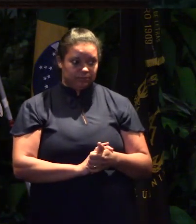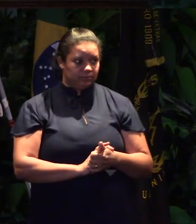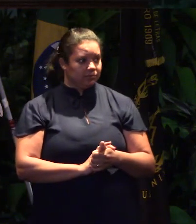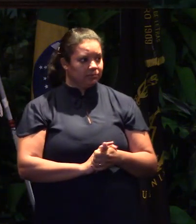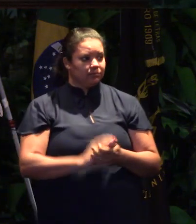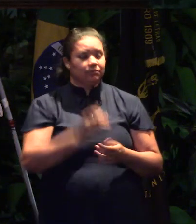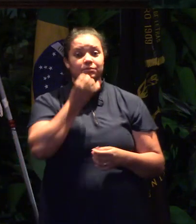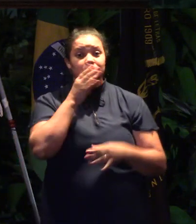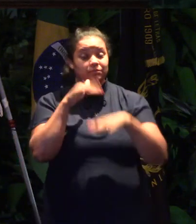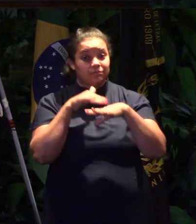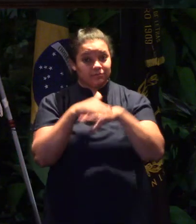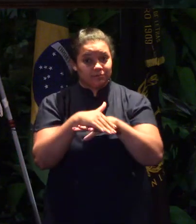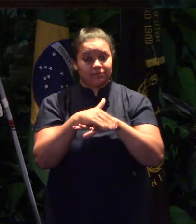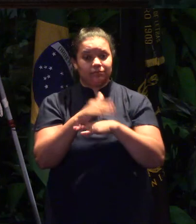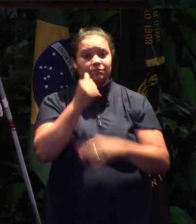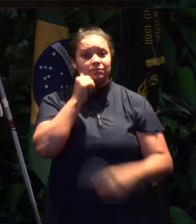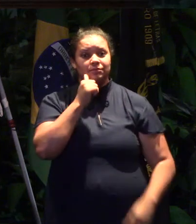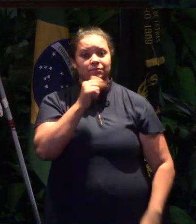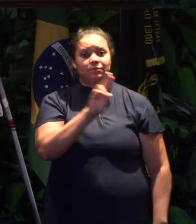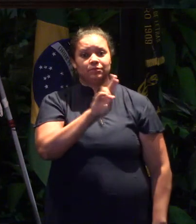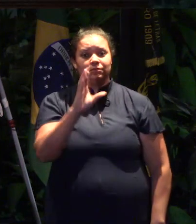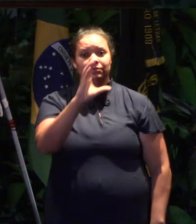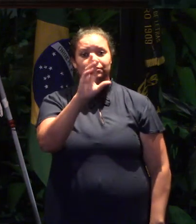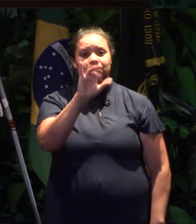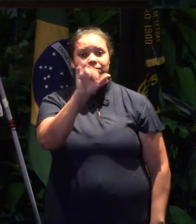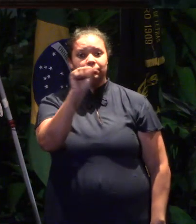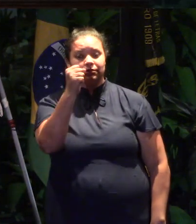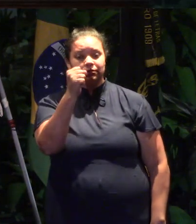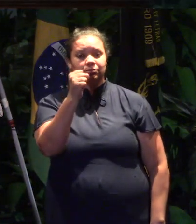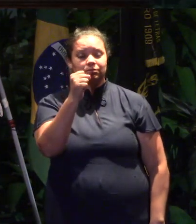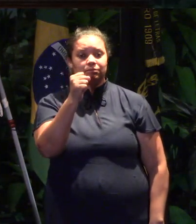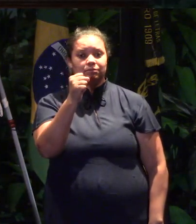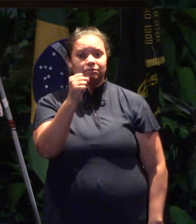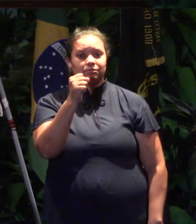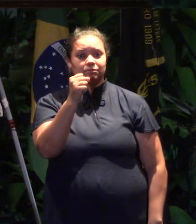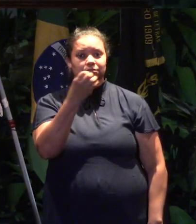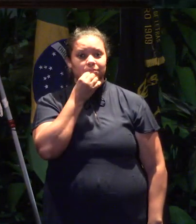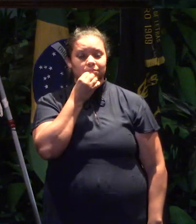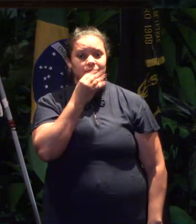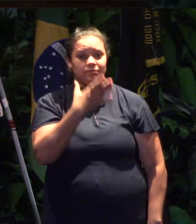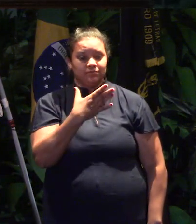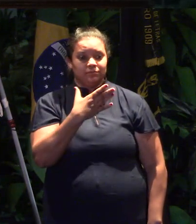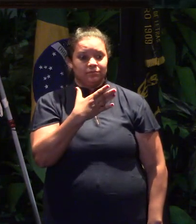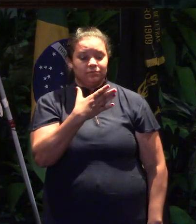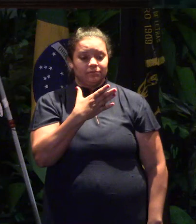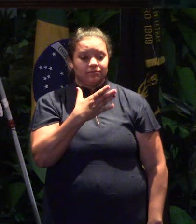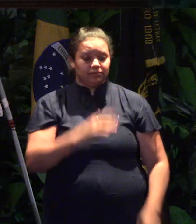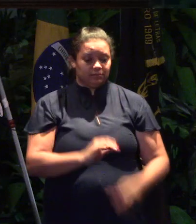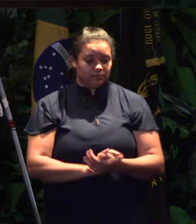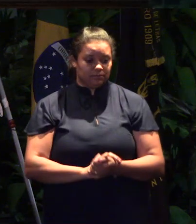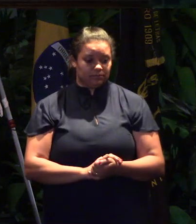Flávia, boa noite, a Cris. E aí, Cris? Tudo bem? Você colocou aí